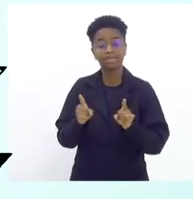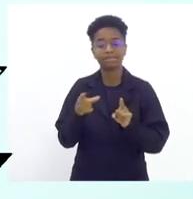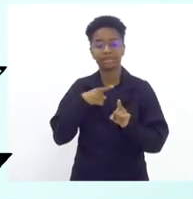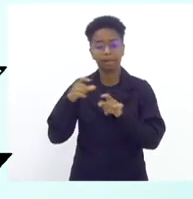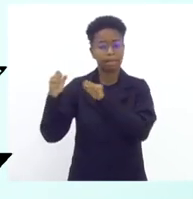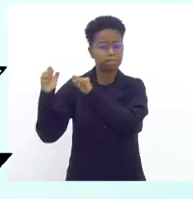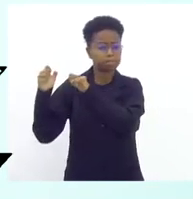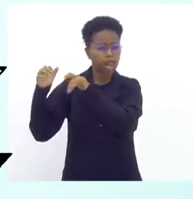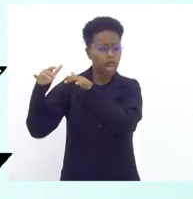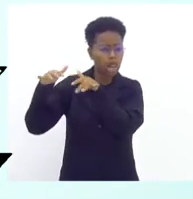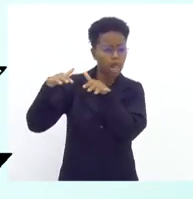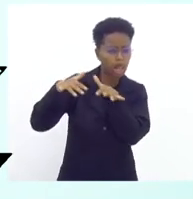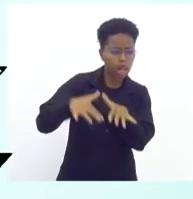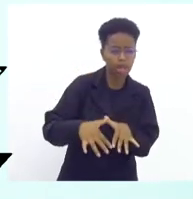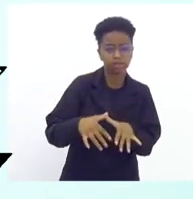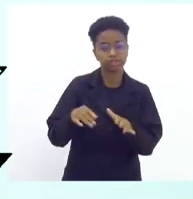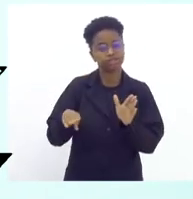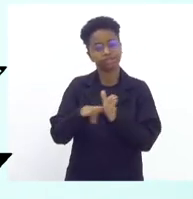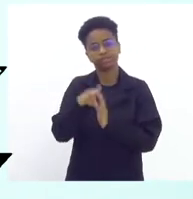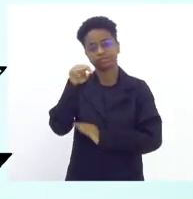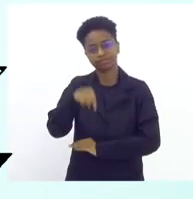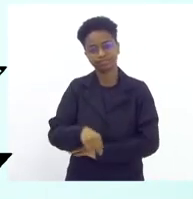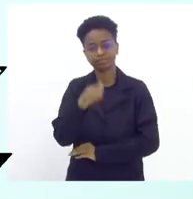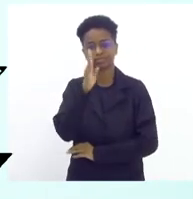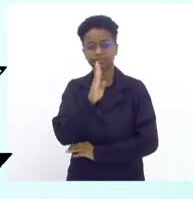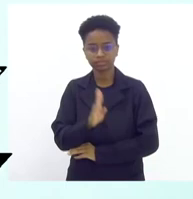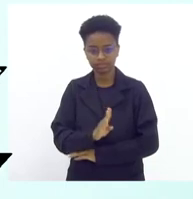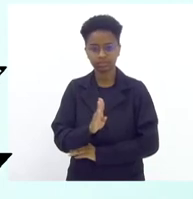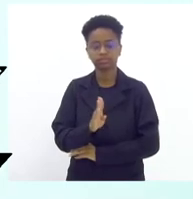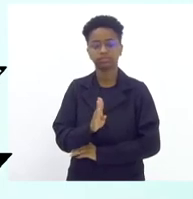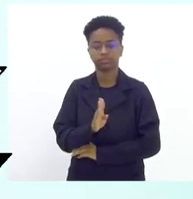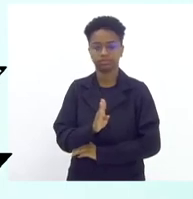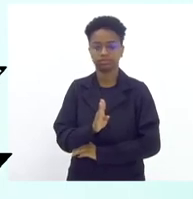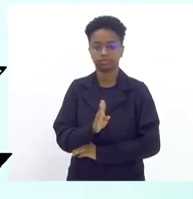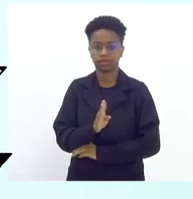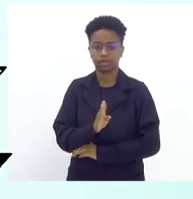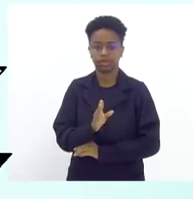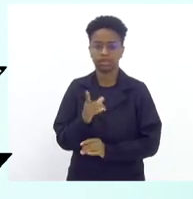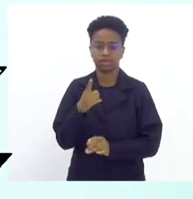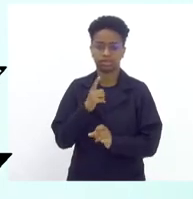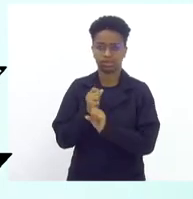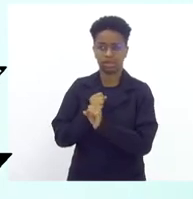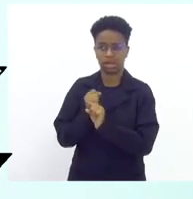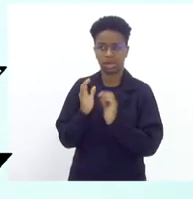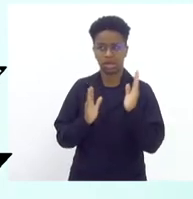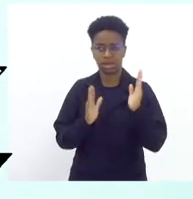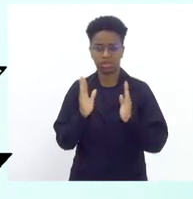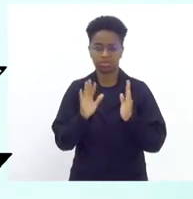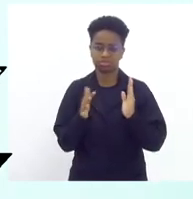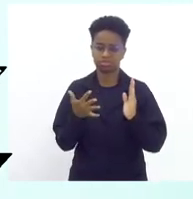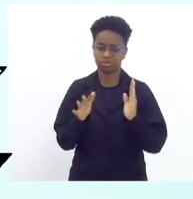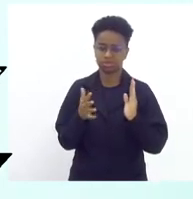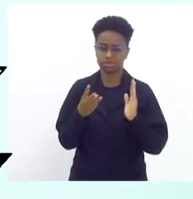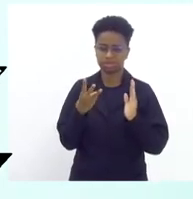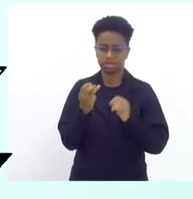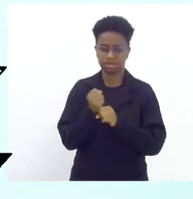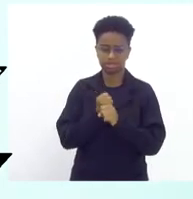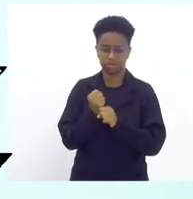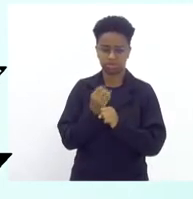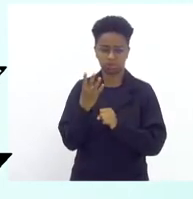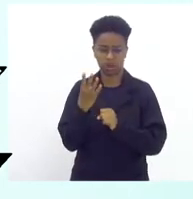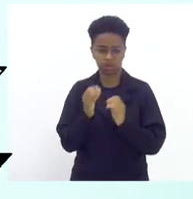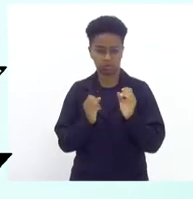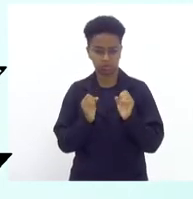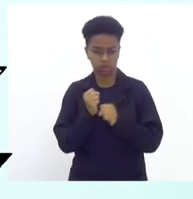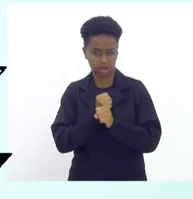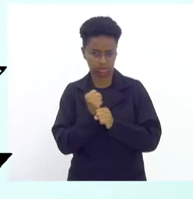de venezuelanos que vem vem chegando ao Brasil nos últimos anos nos últimos três quatro